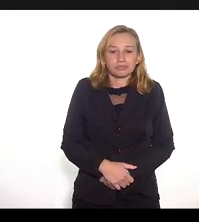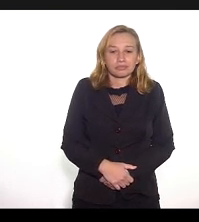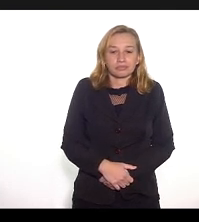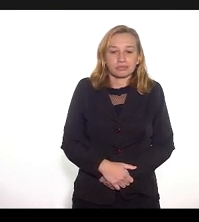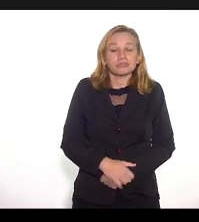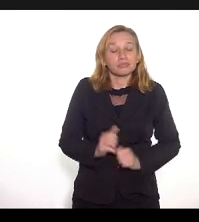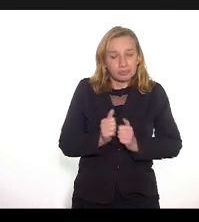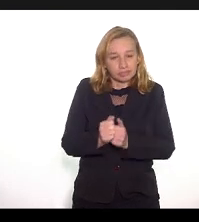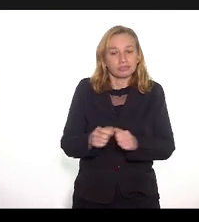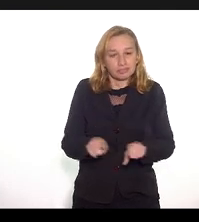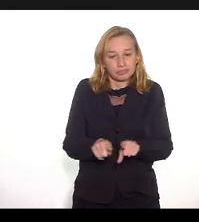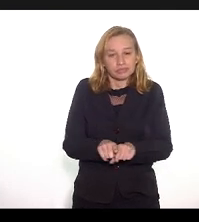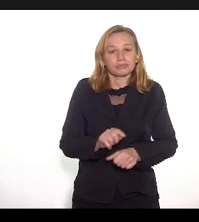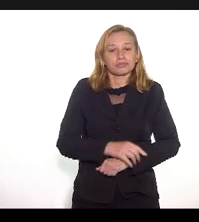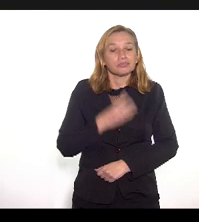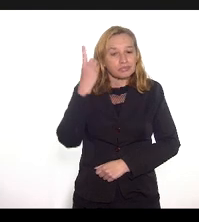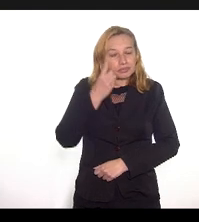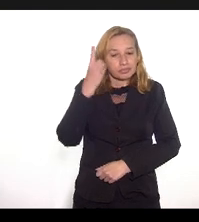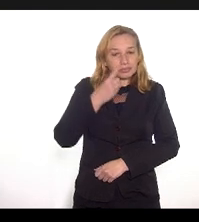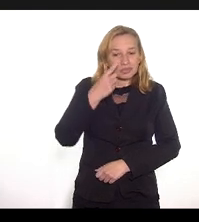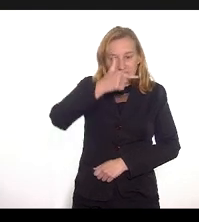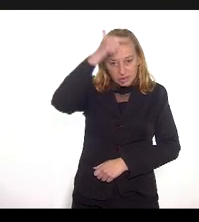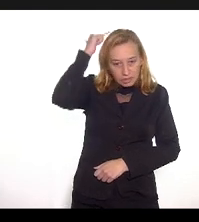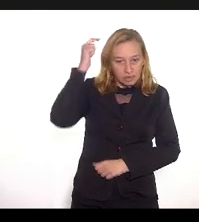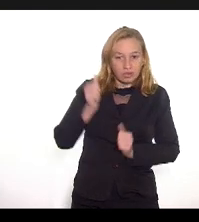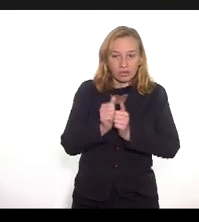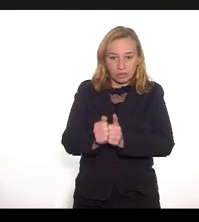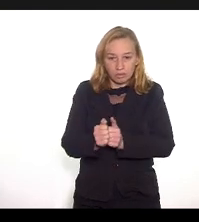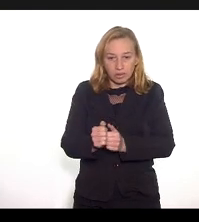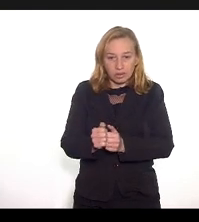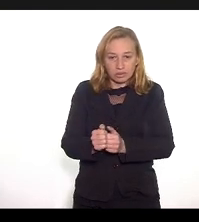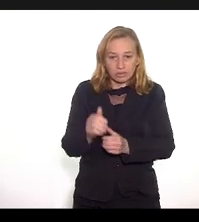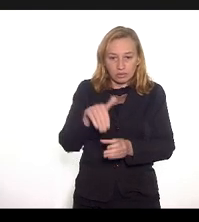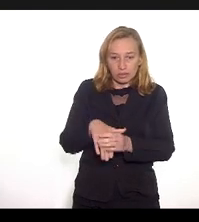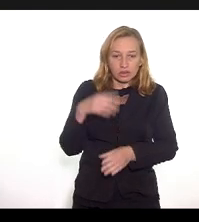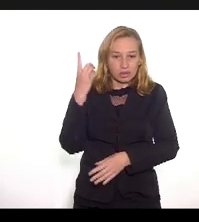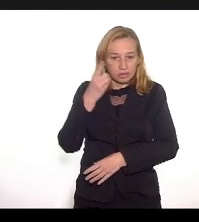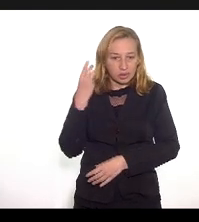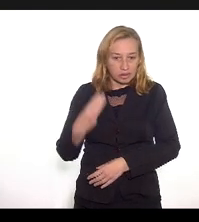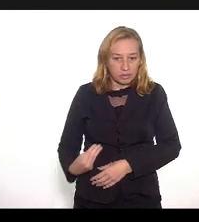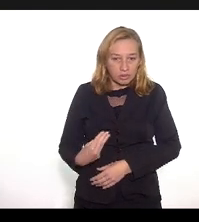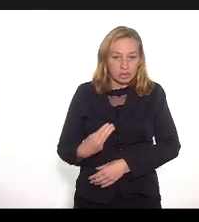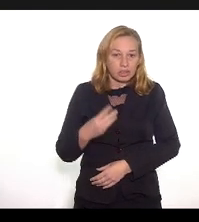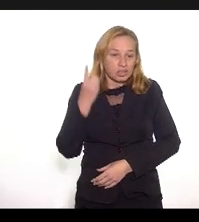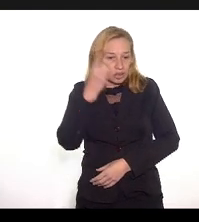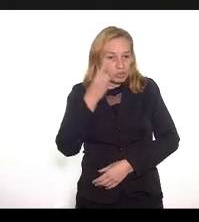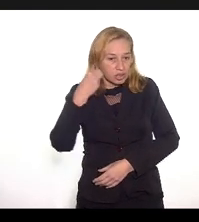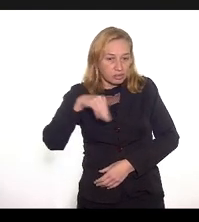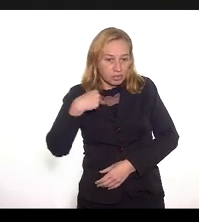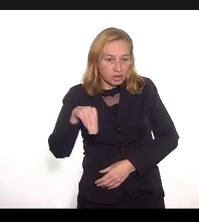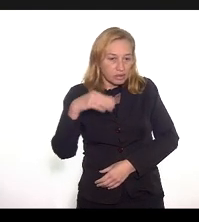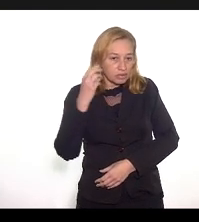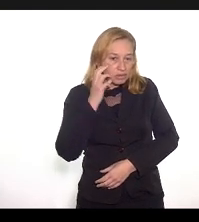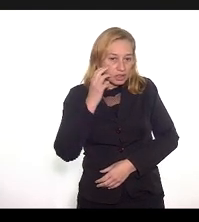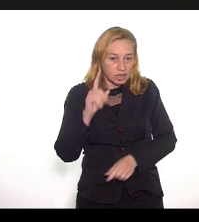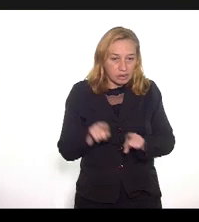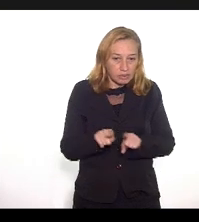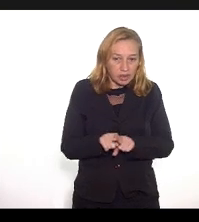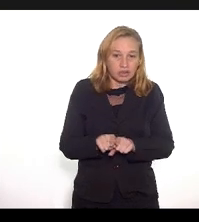Acompanho também. É, deputado Luiz Paulo, acompanha, voto deputada Mônica. Deputado Mink e Valdeste também.